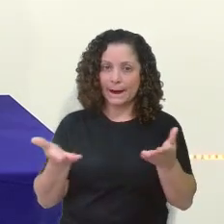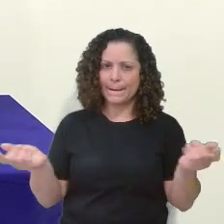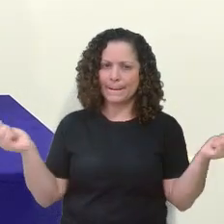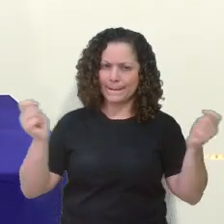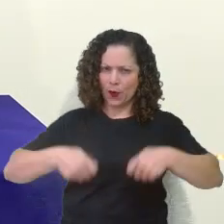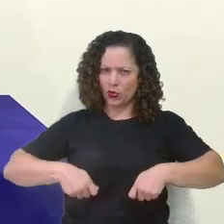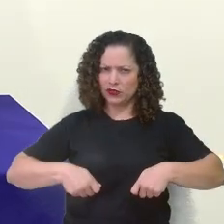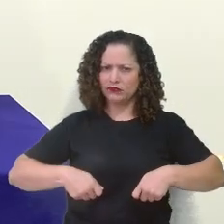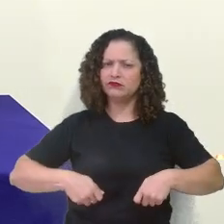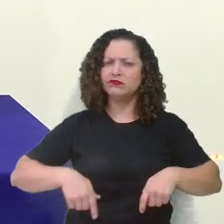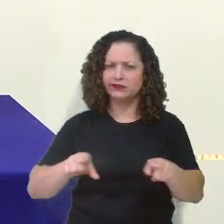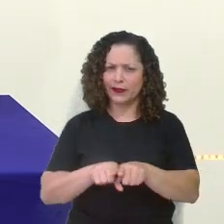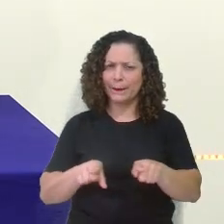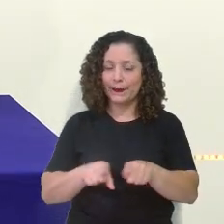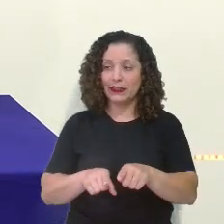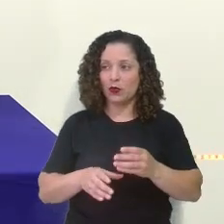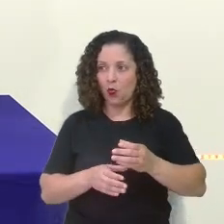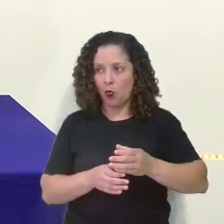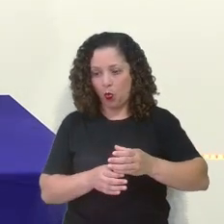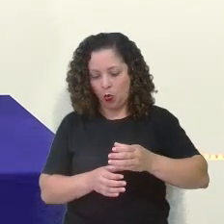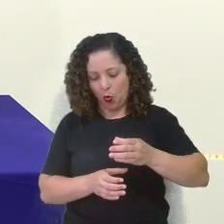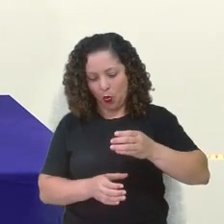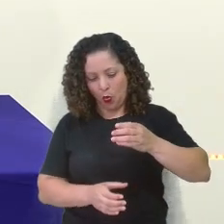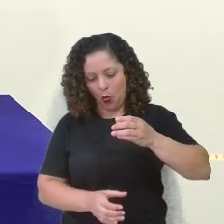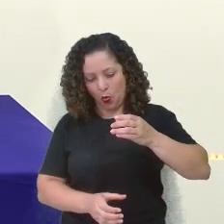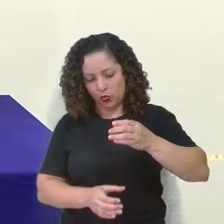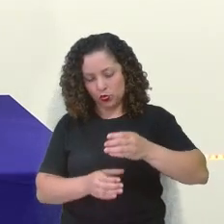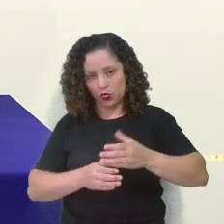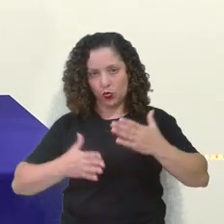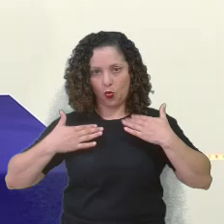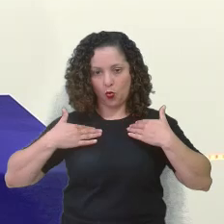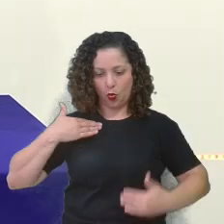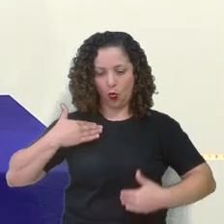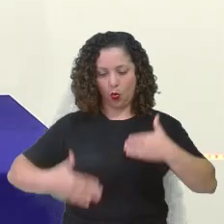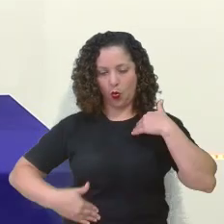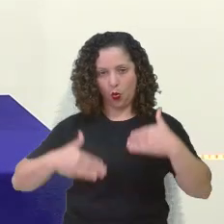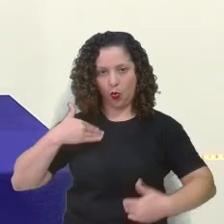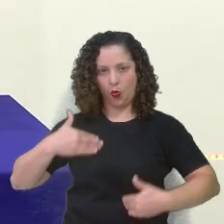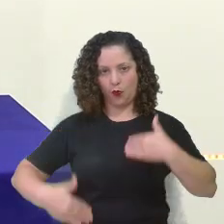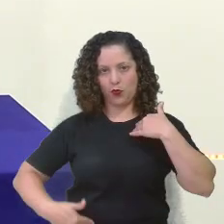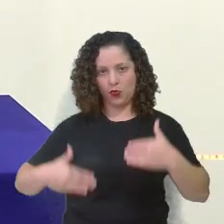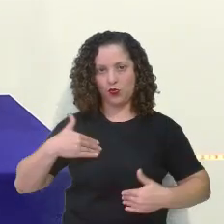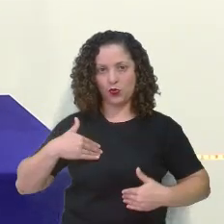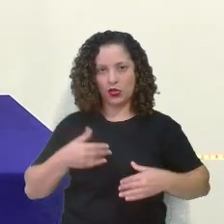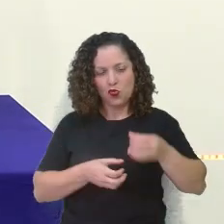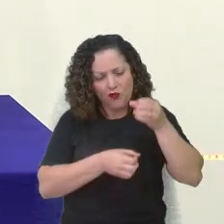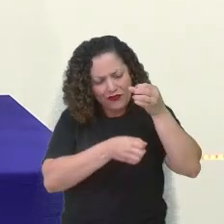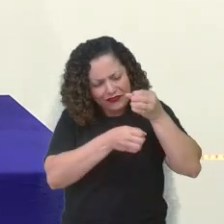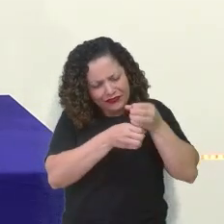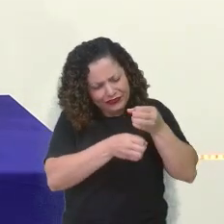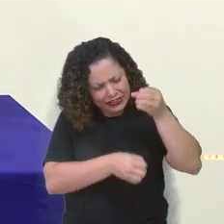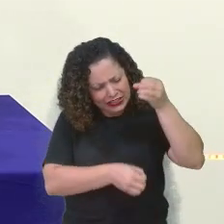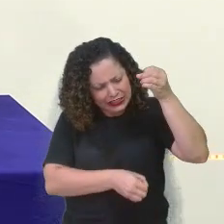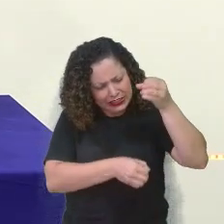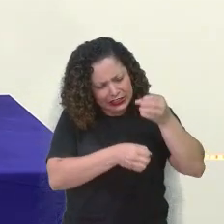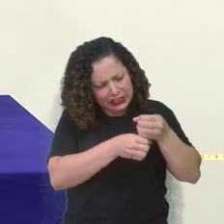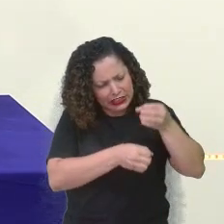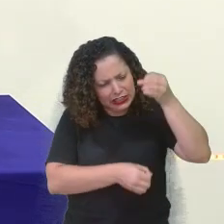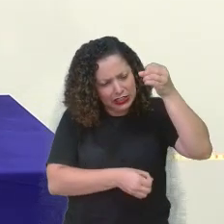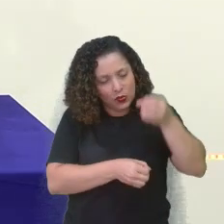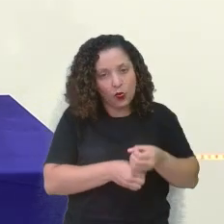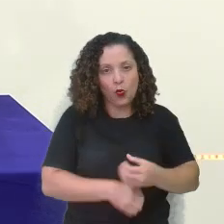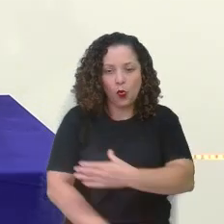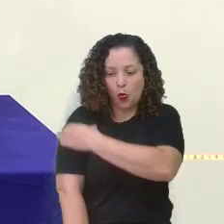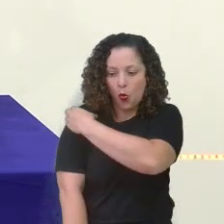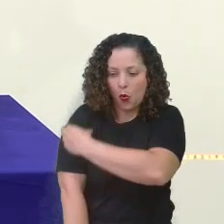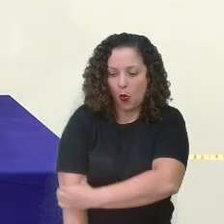um rolinho mais grosso, como esse aqui, para seu corpo e utilizar esse daqui ou um outro mais fininho